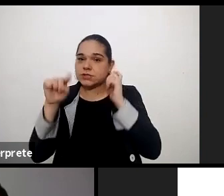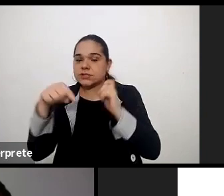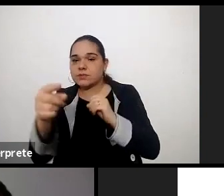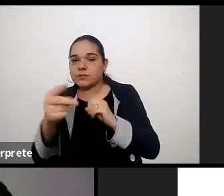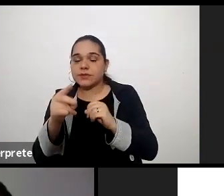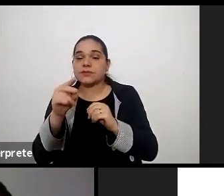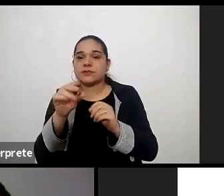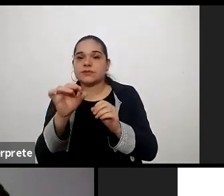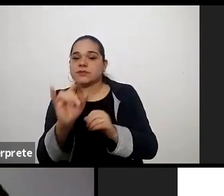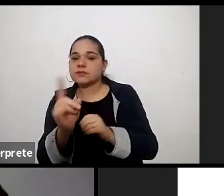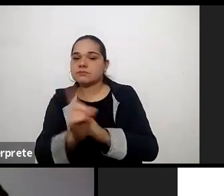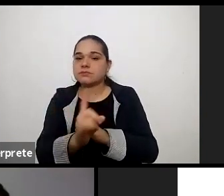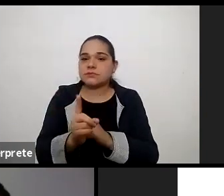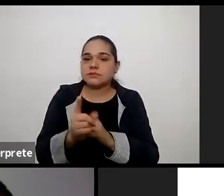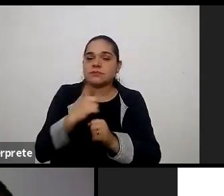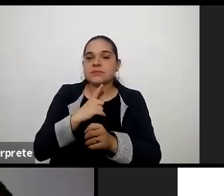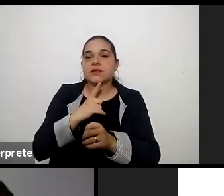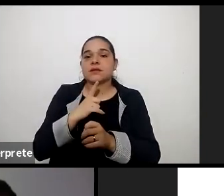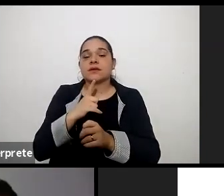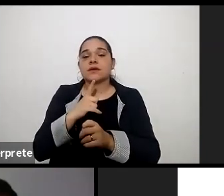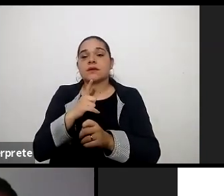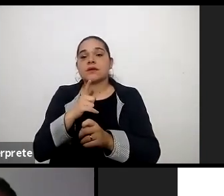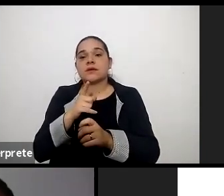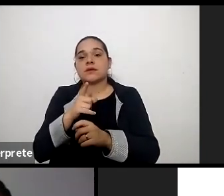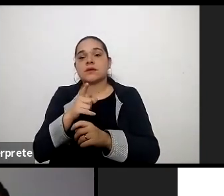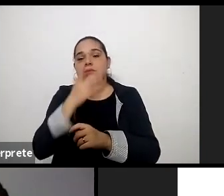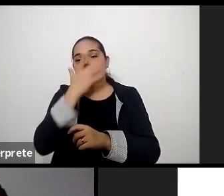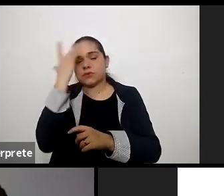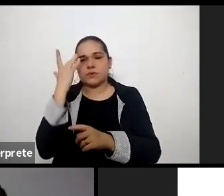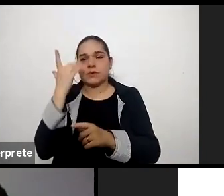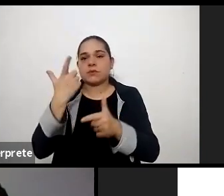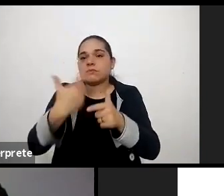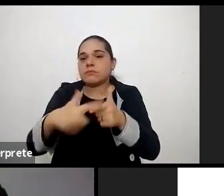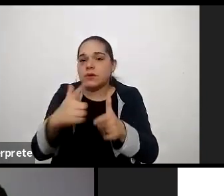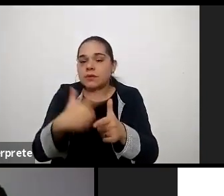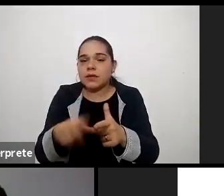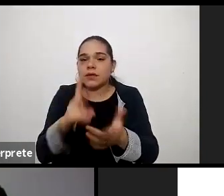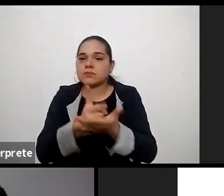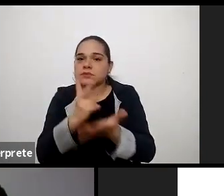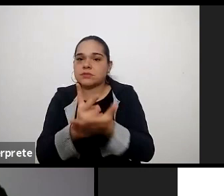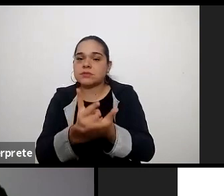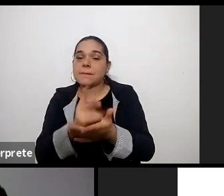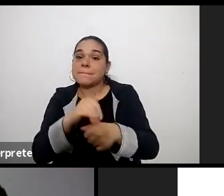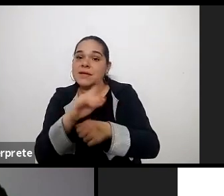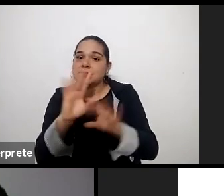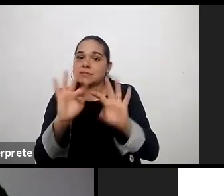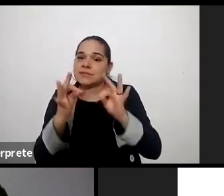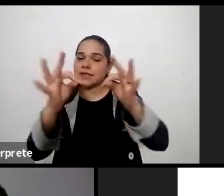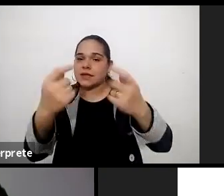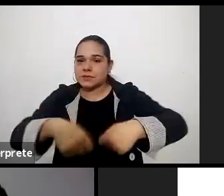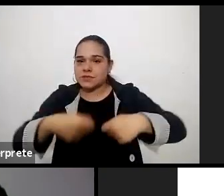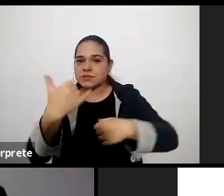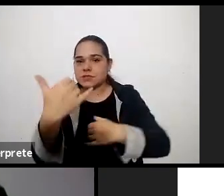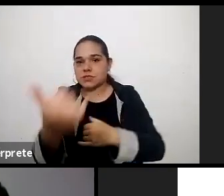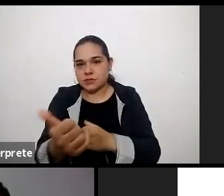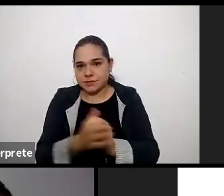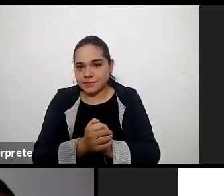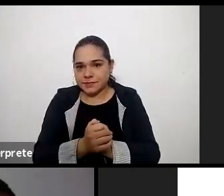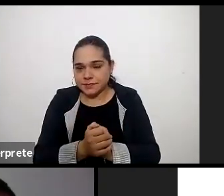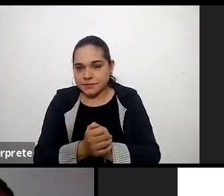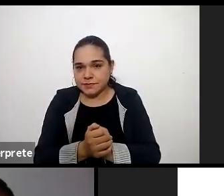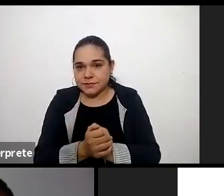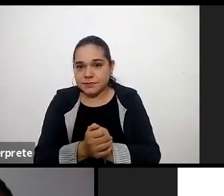orientação mais mais o dias mais técnica e também com esse